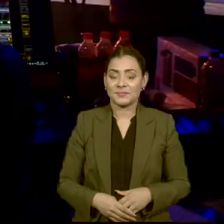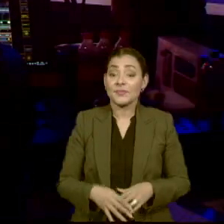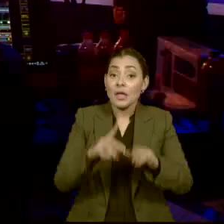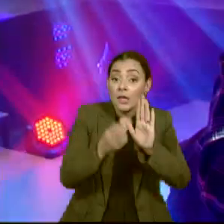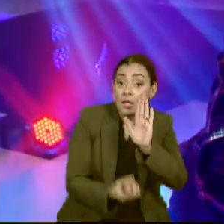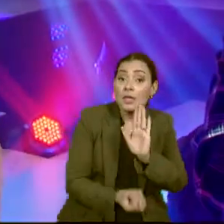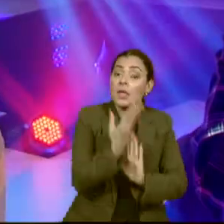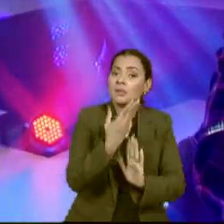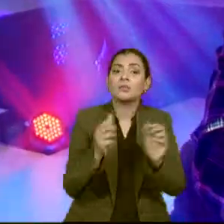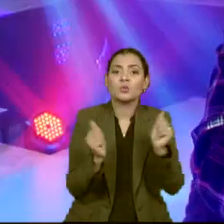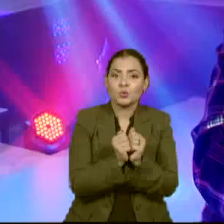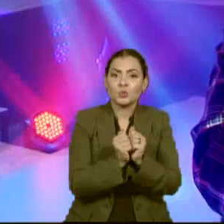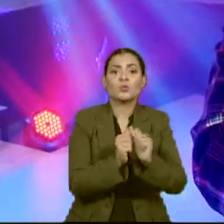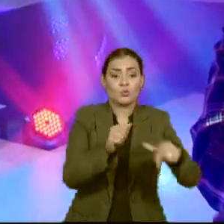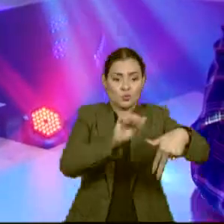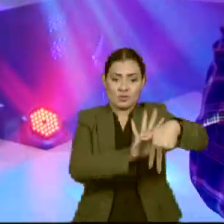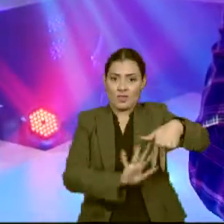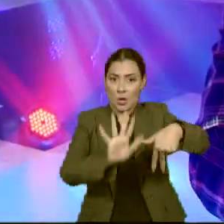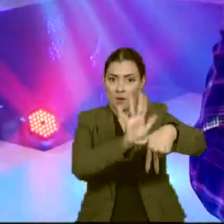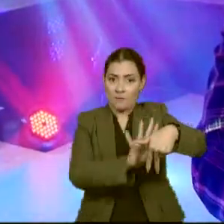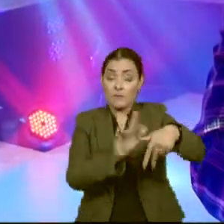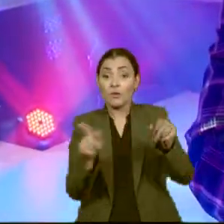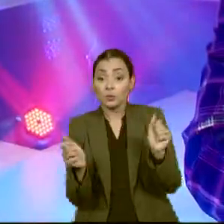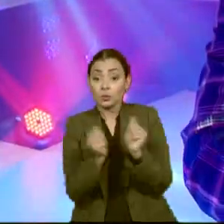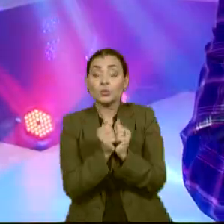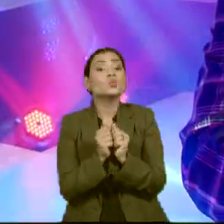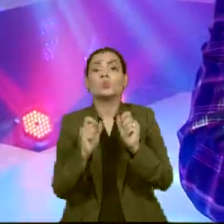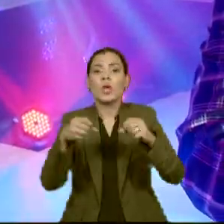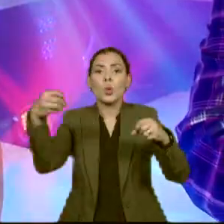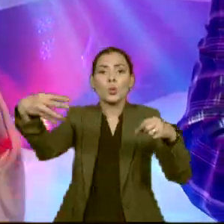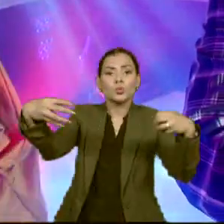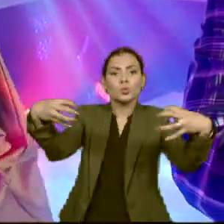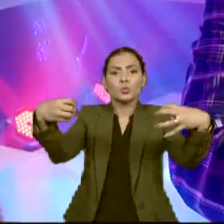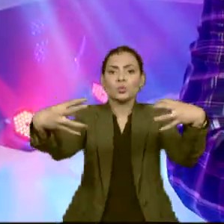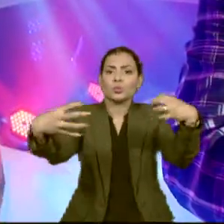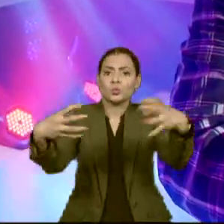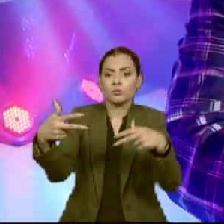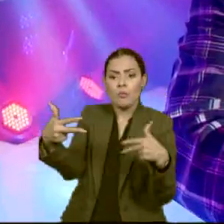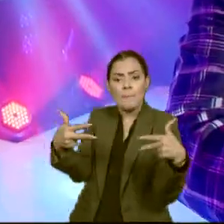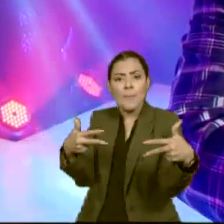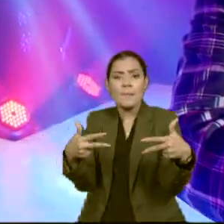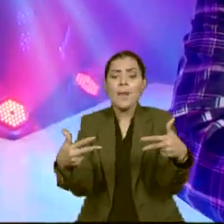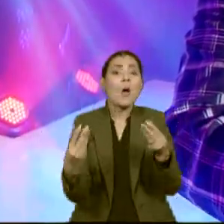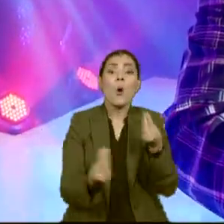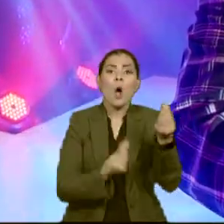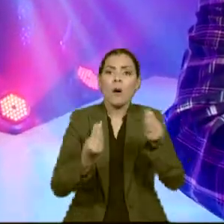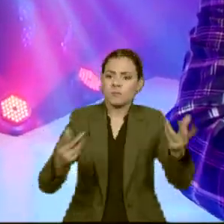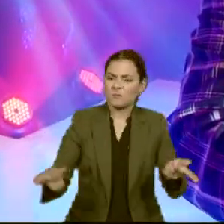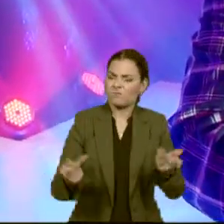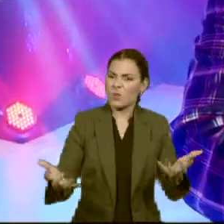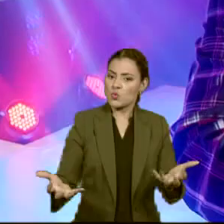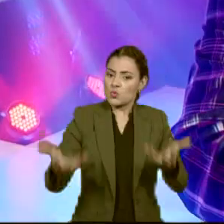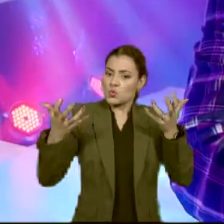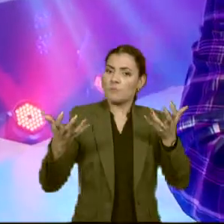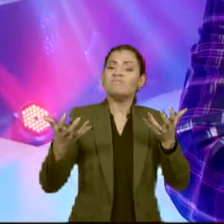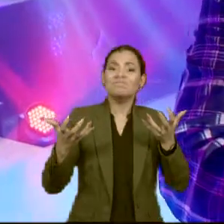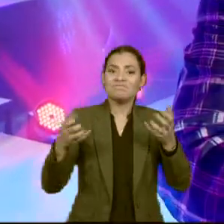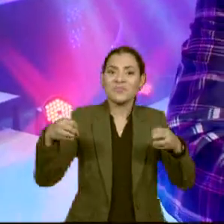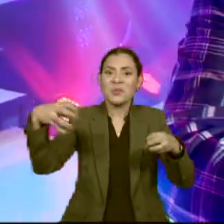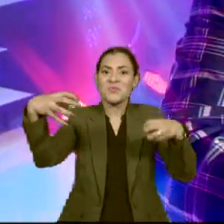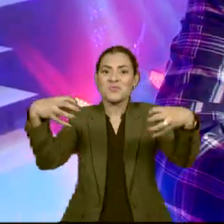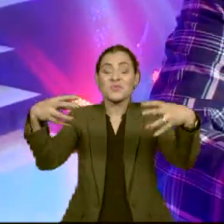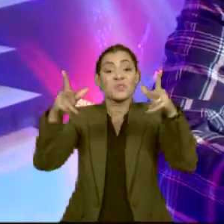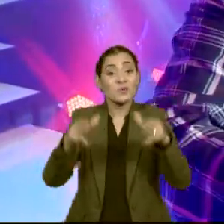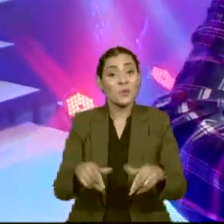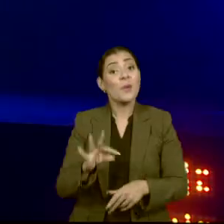Na criação, com a cenografia, tá a iluminação, a fotografia. E esses profissionais fazem um trabalho que valoriza o cenário, como é o